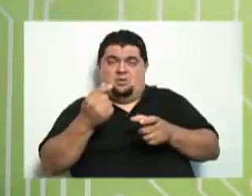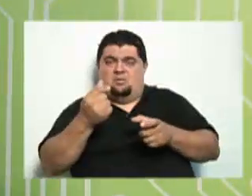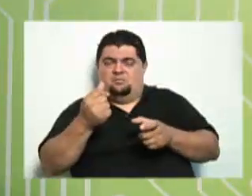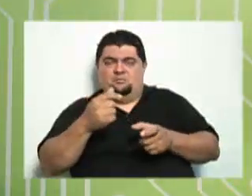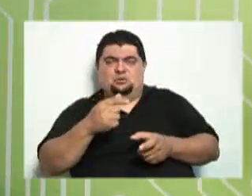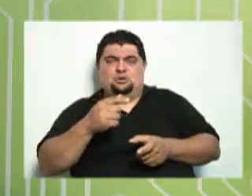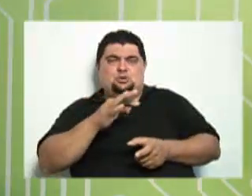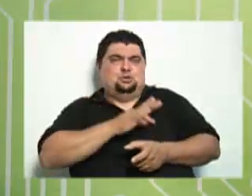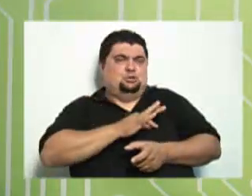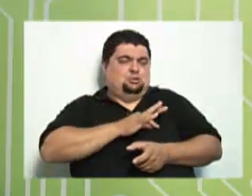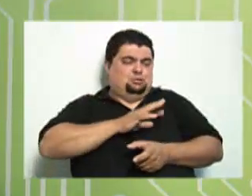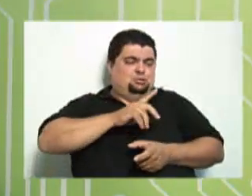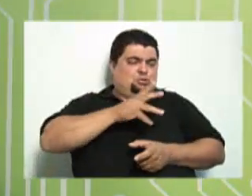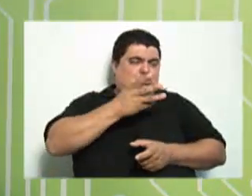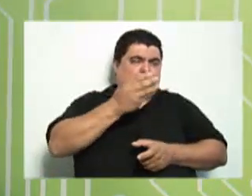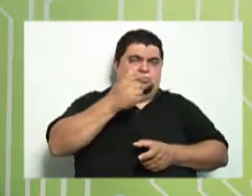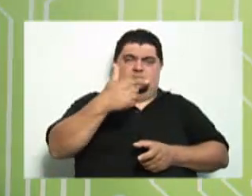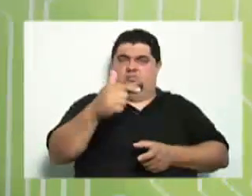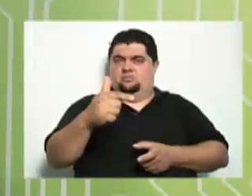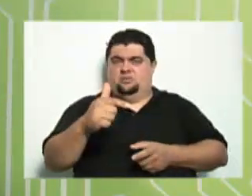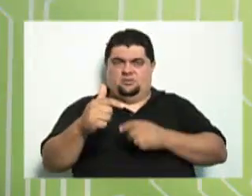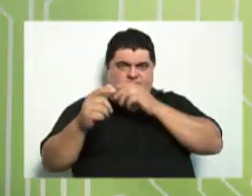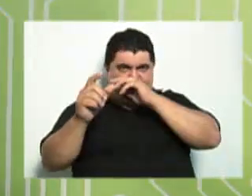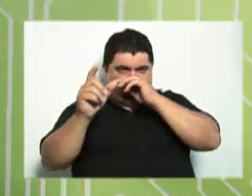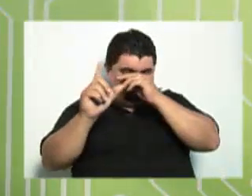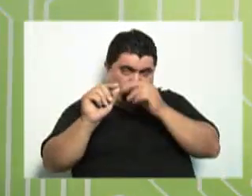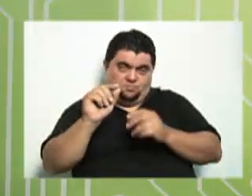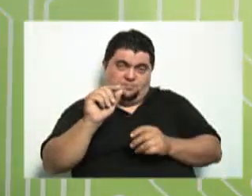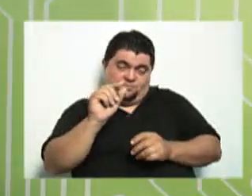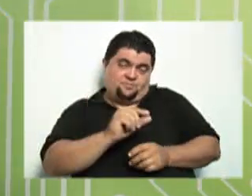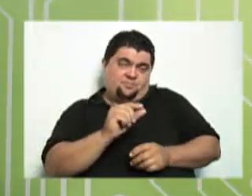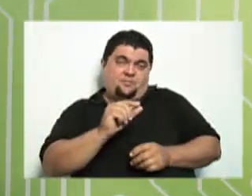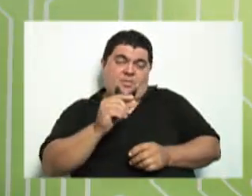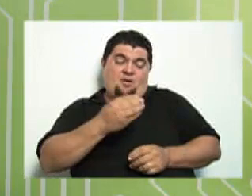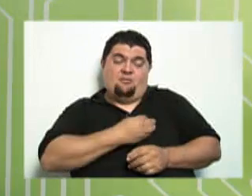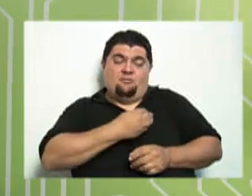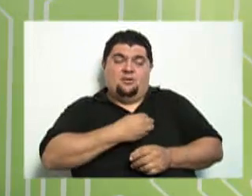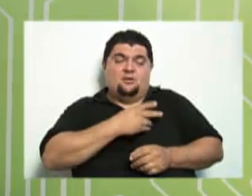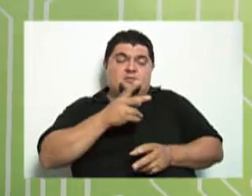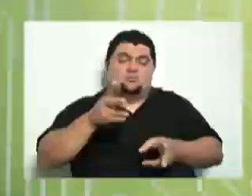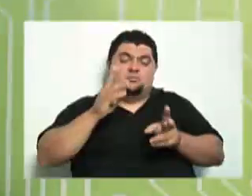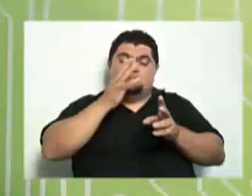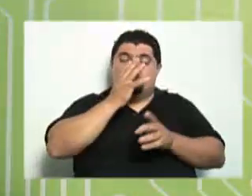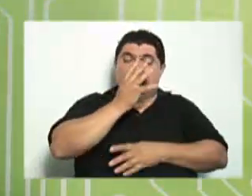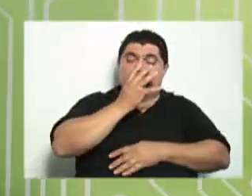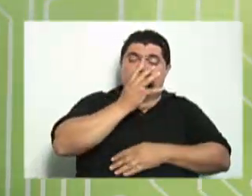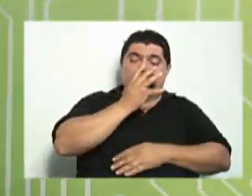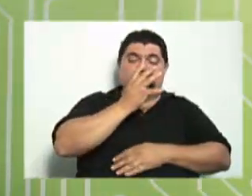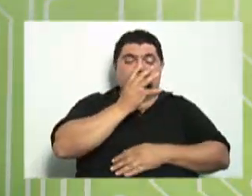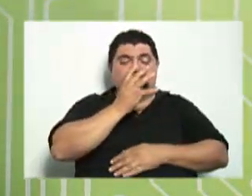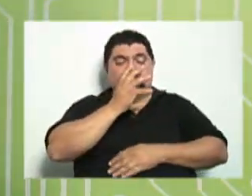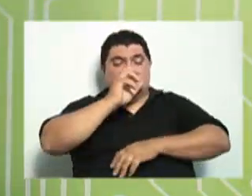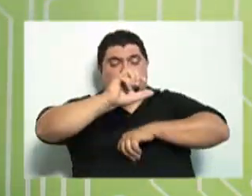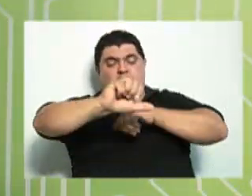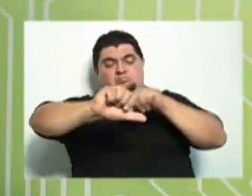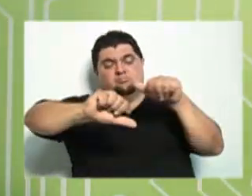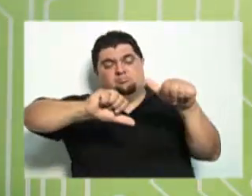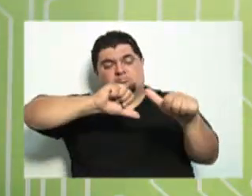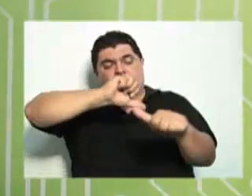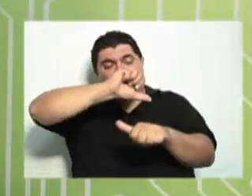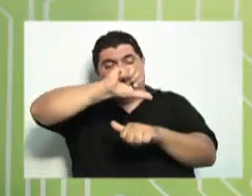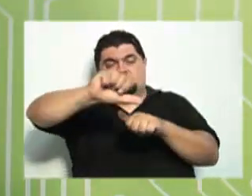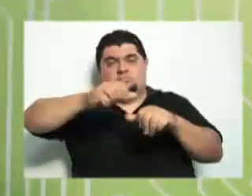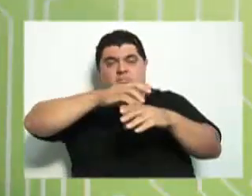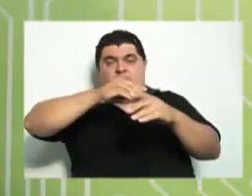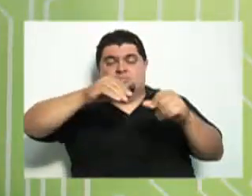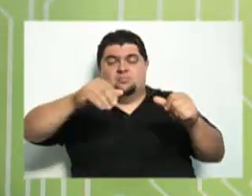ou menos presentes na nossa vida econômica, e a gente está assistindo essa mudança para uma exploração da terra